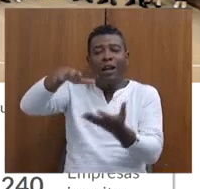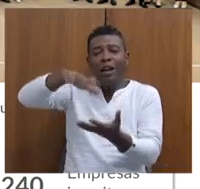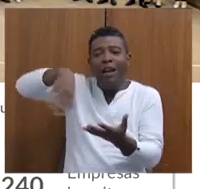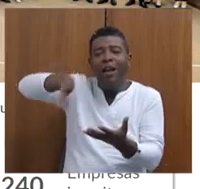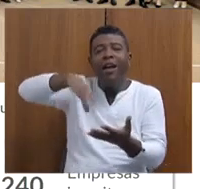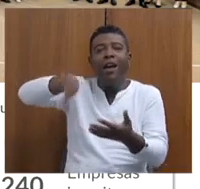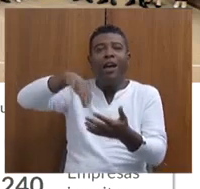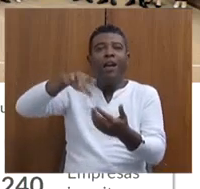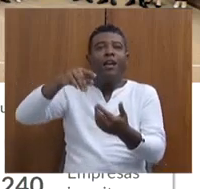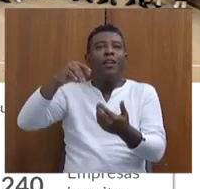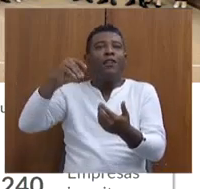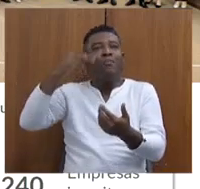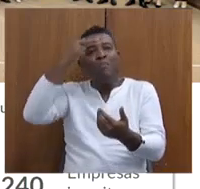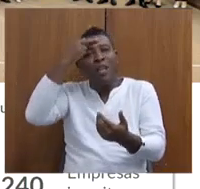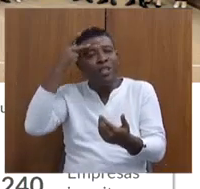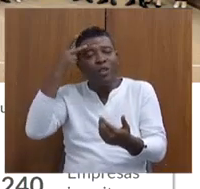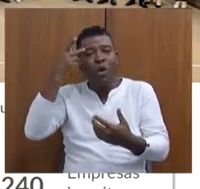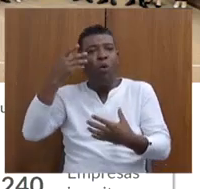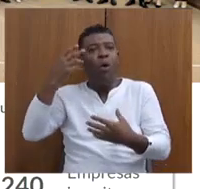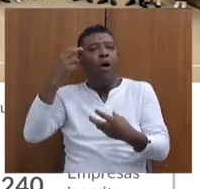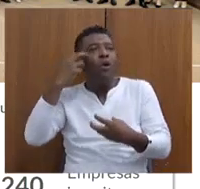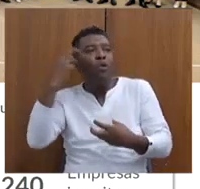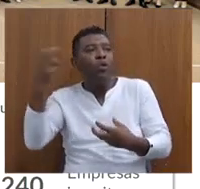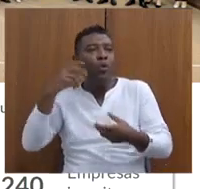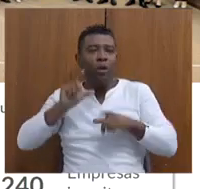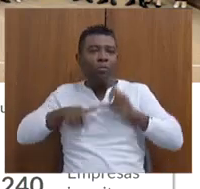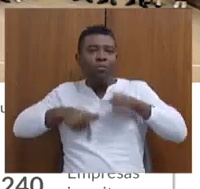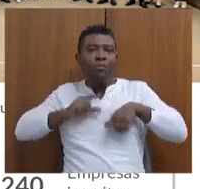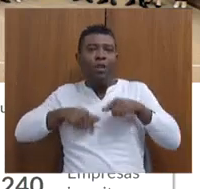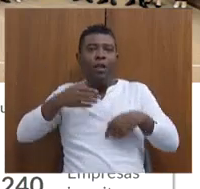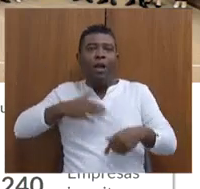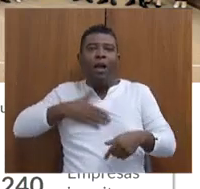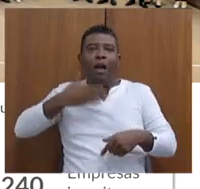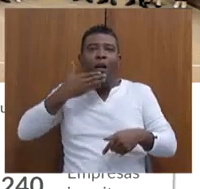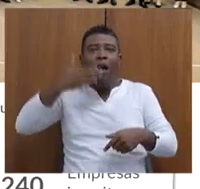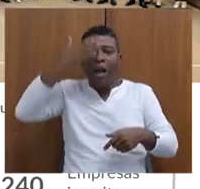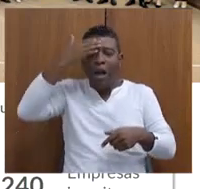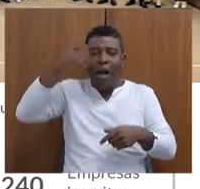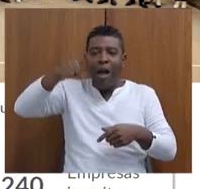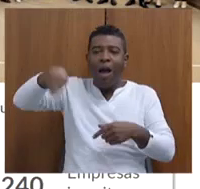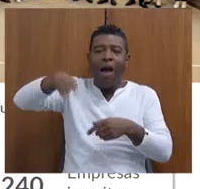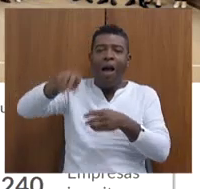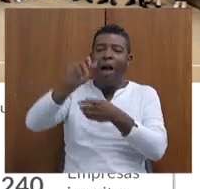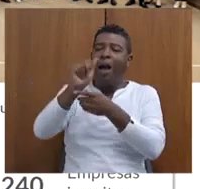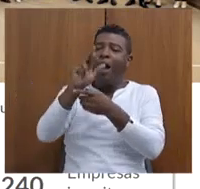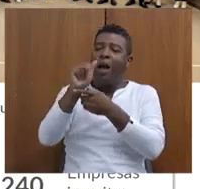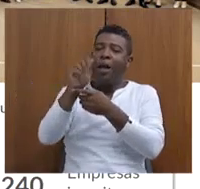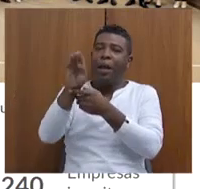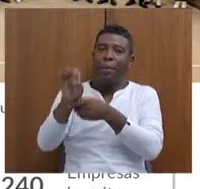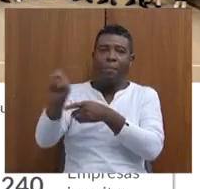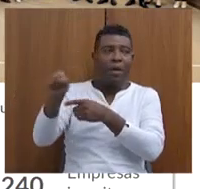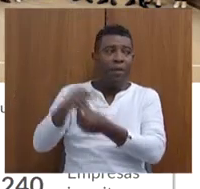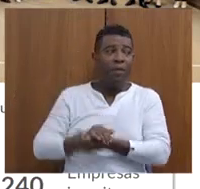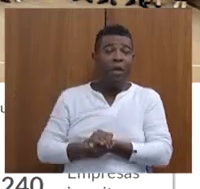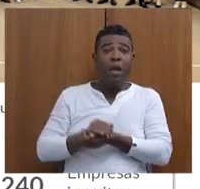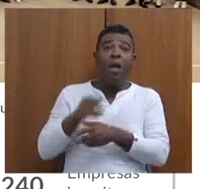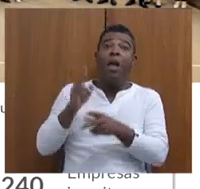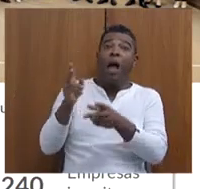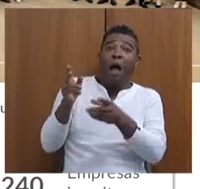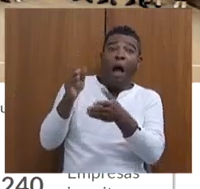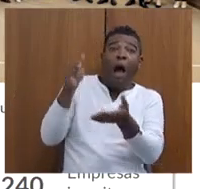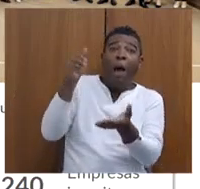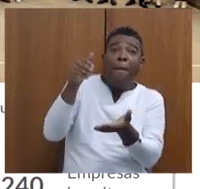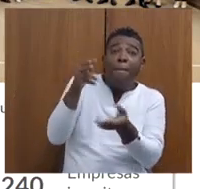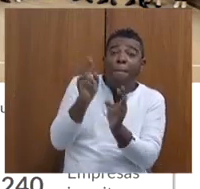de carne para quem não sabe e acho que poucos sabem é até medicamento tem certificação ralal